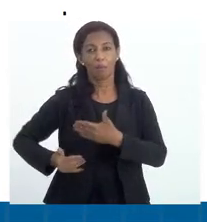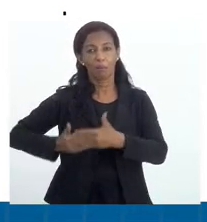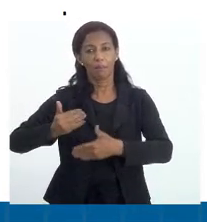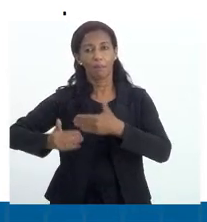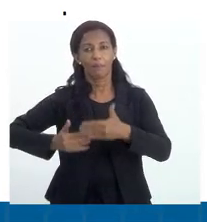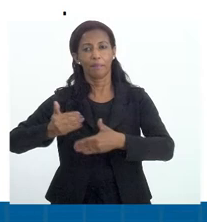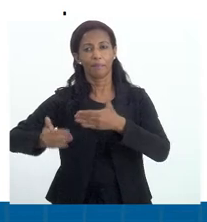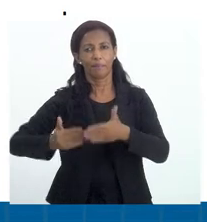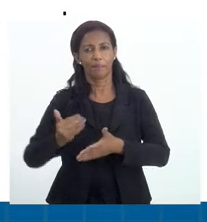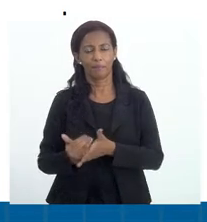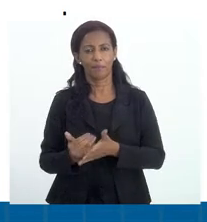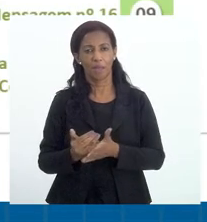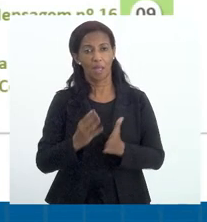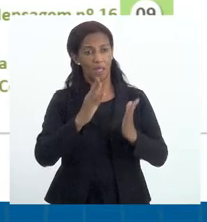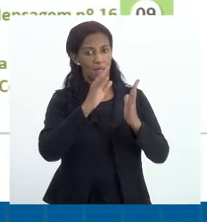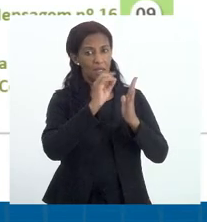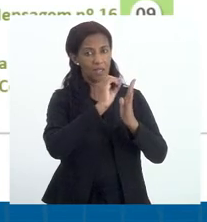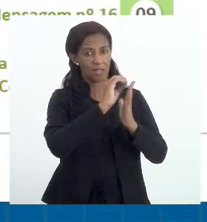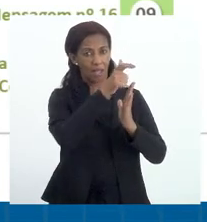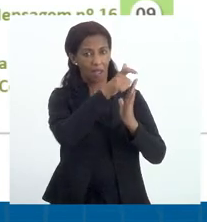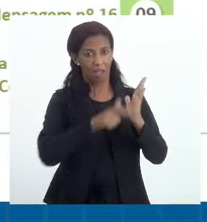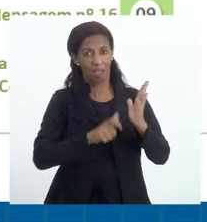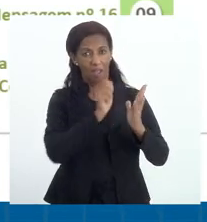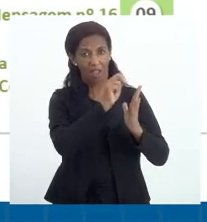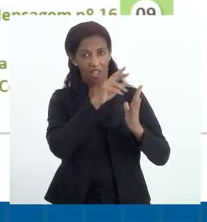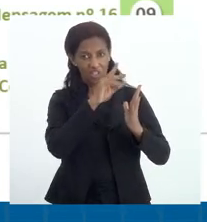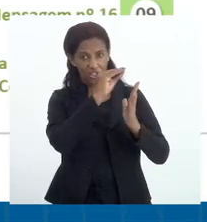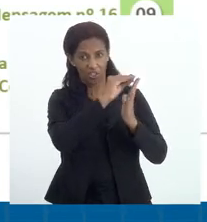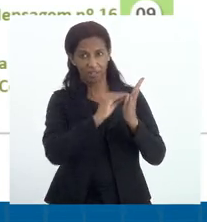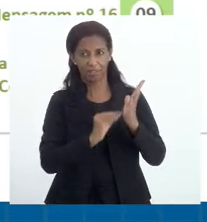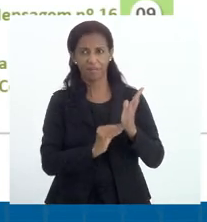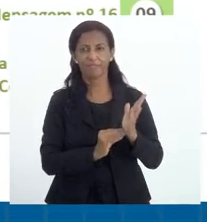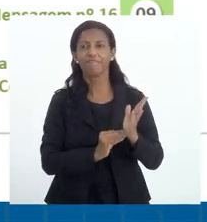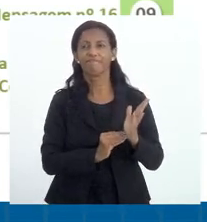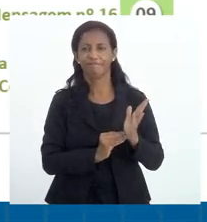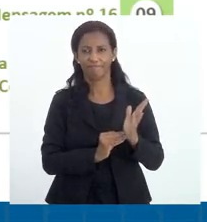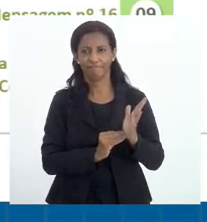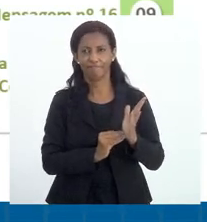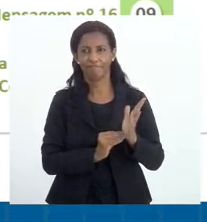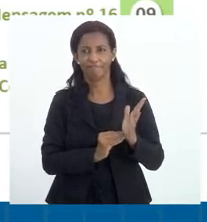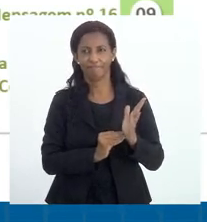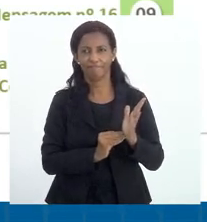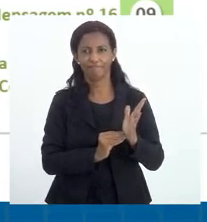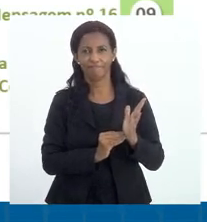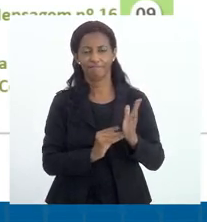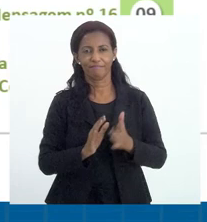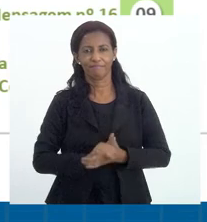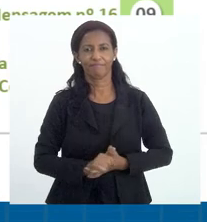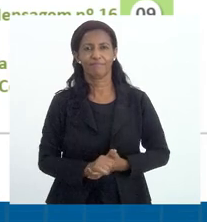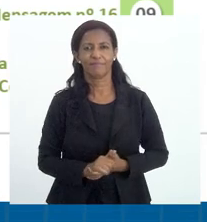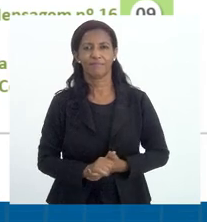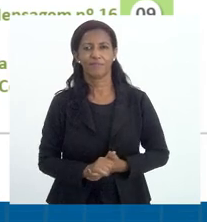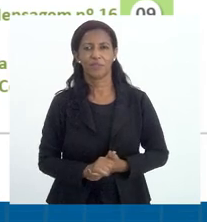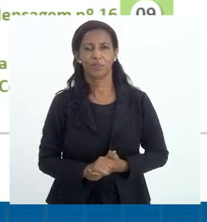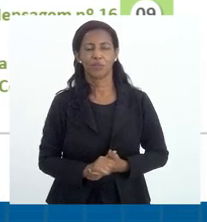nós estamos perpassando essa agenda. Não, é que está lento. Nós estamos perpassando essa agenda